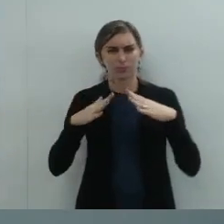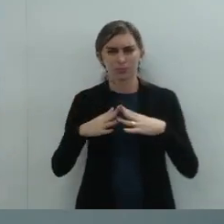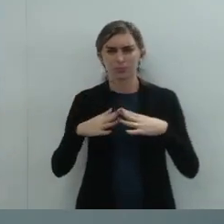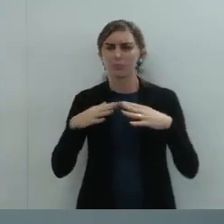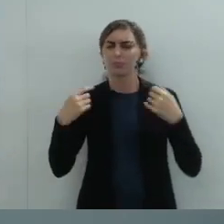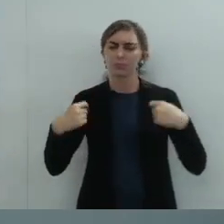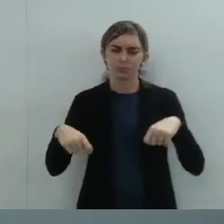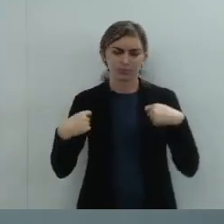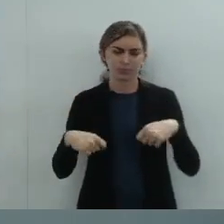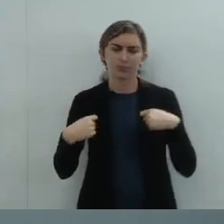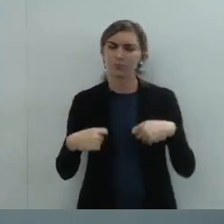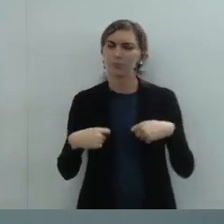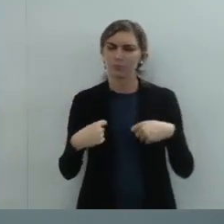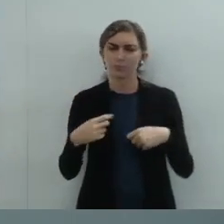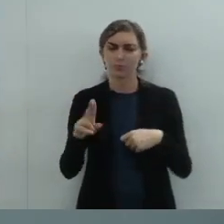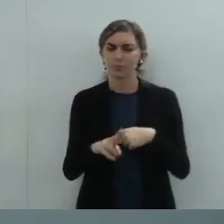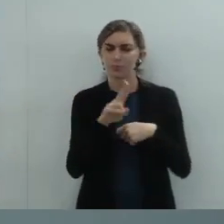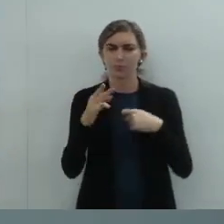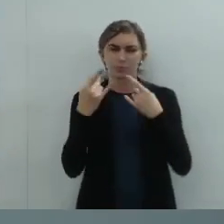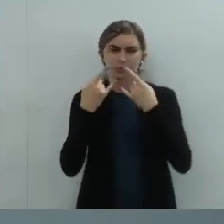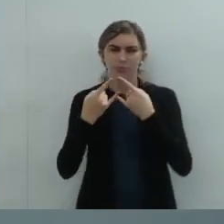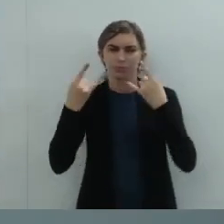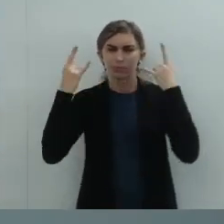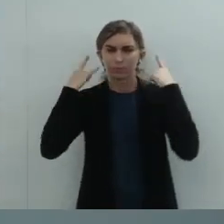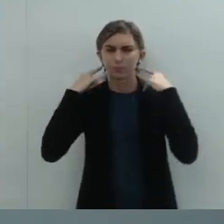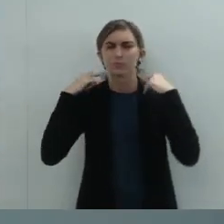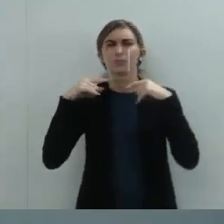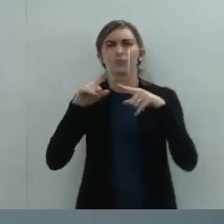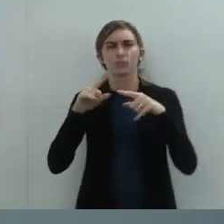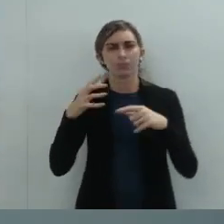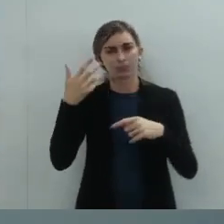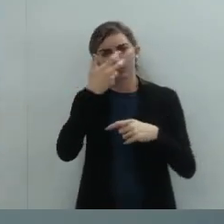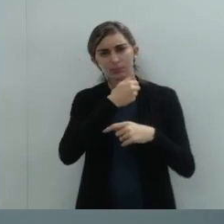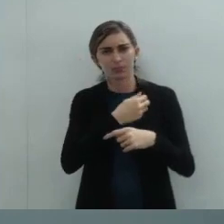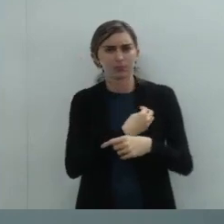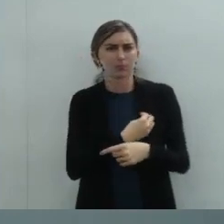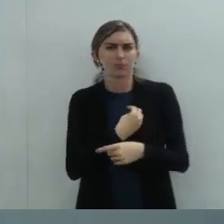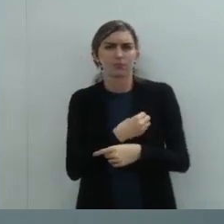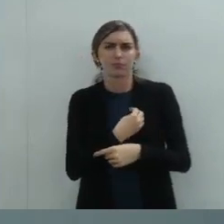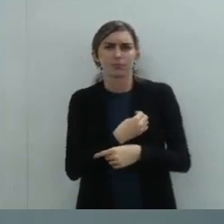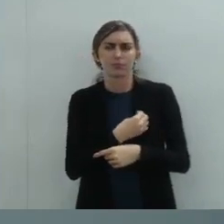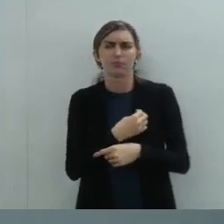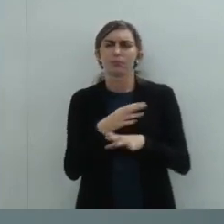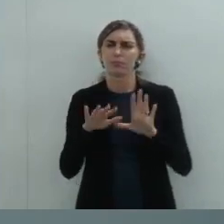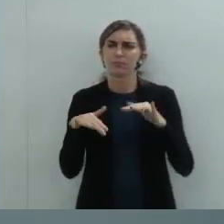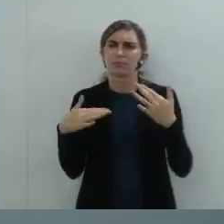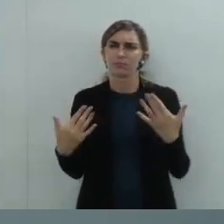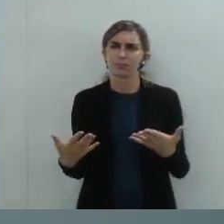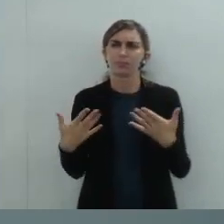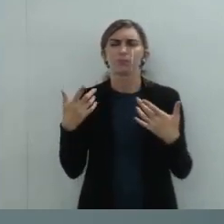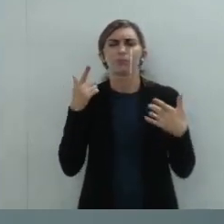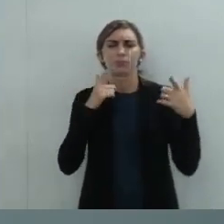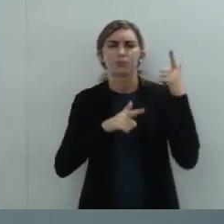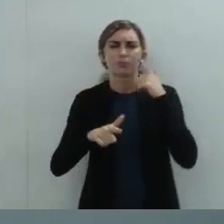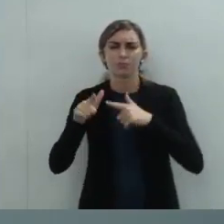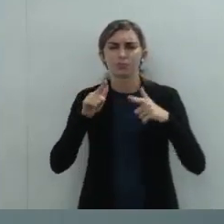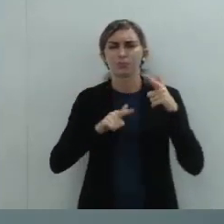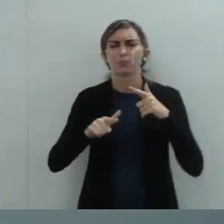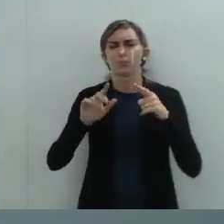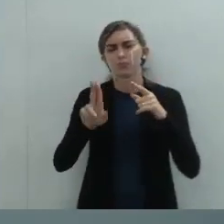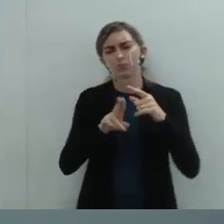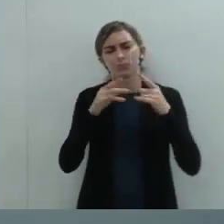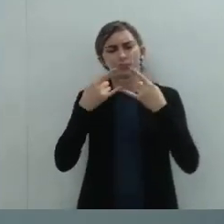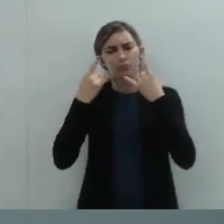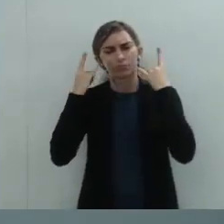a necessidade de usar máscara. Máscara salva vidas, né? Então a gente, quando sair de casa, use